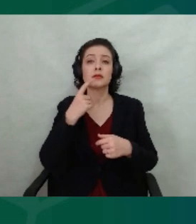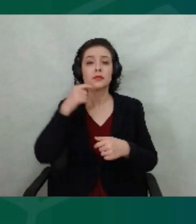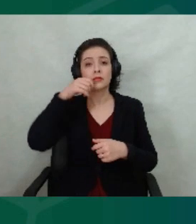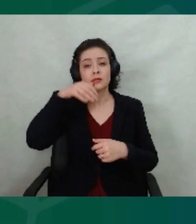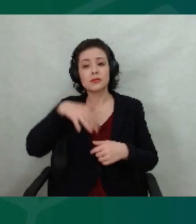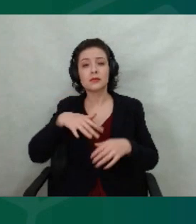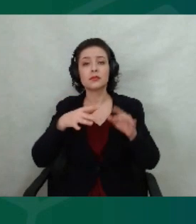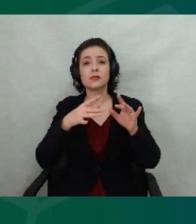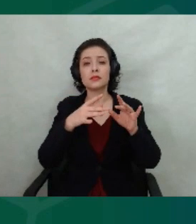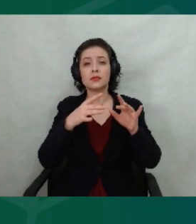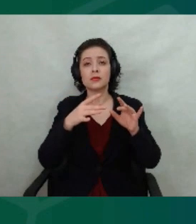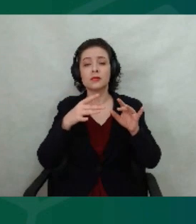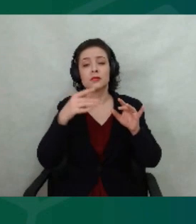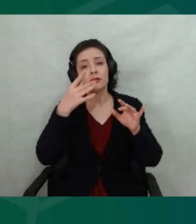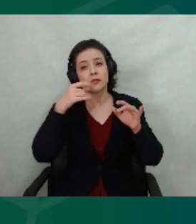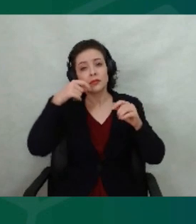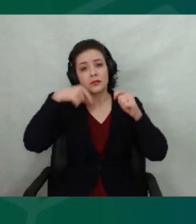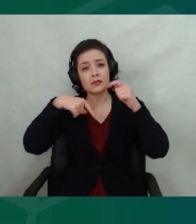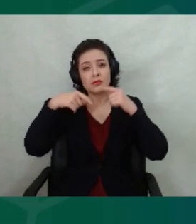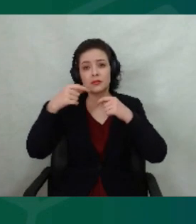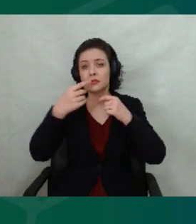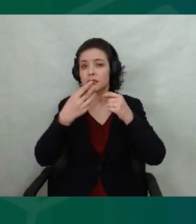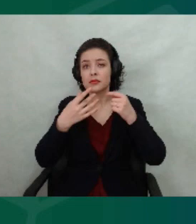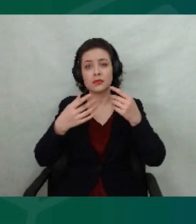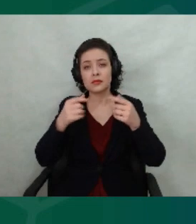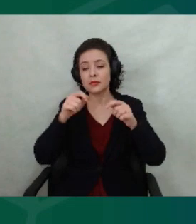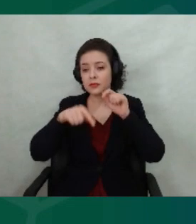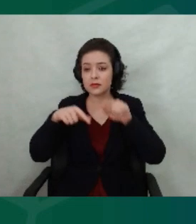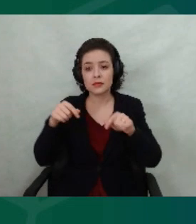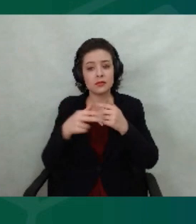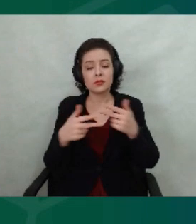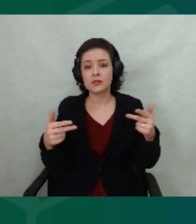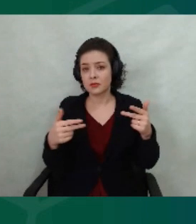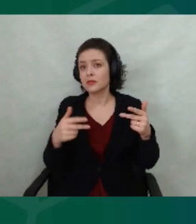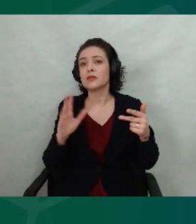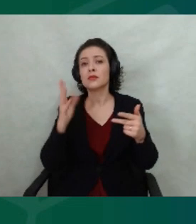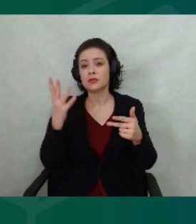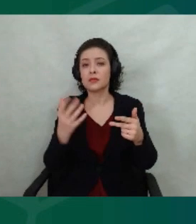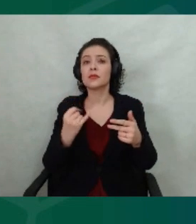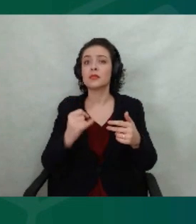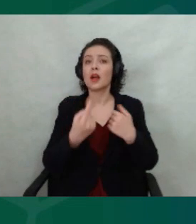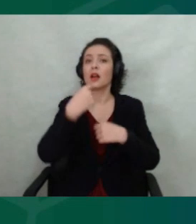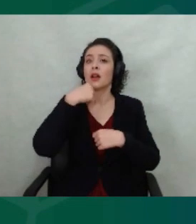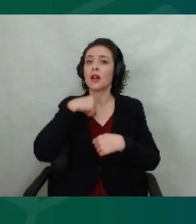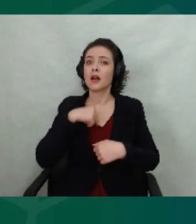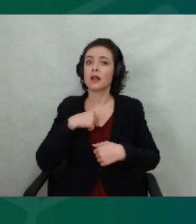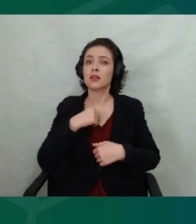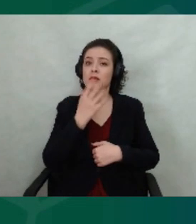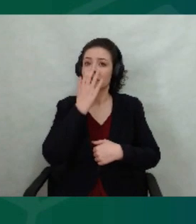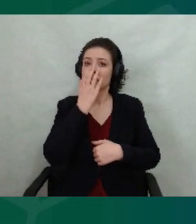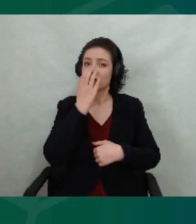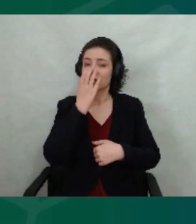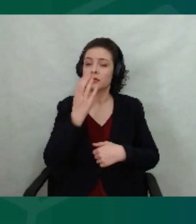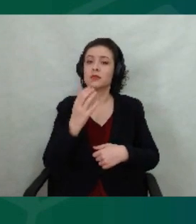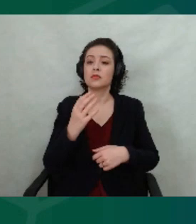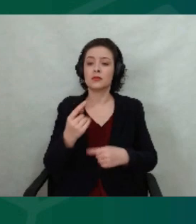um paciente também que, uma vez mecanicamente ventilado, ele tem uma